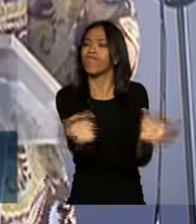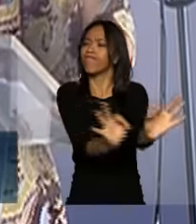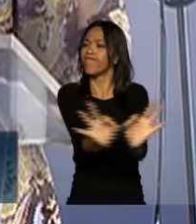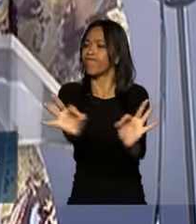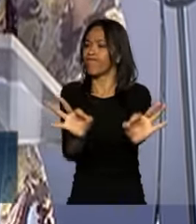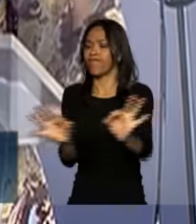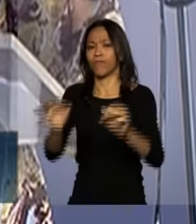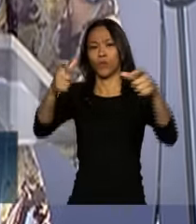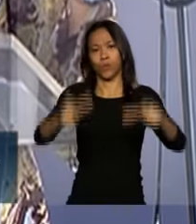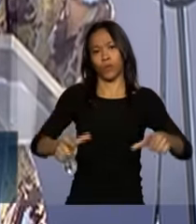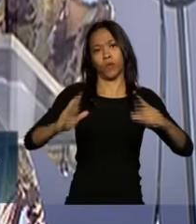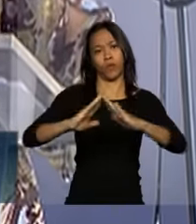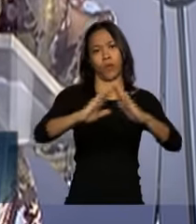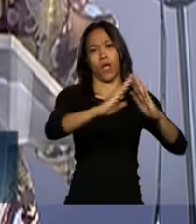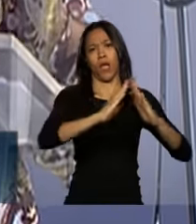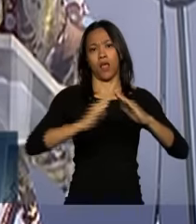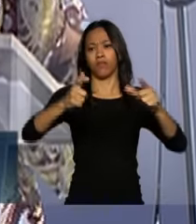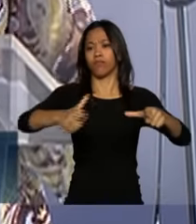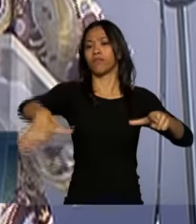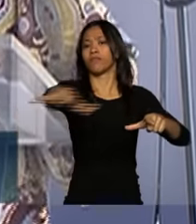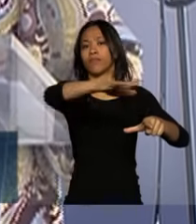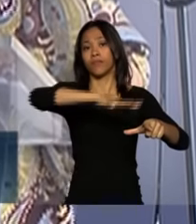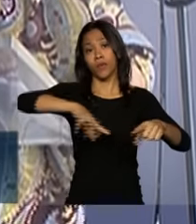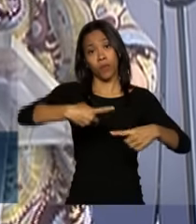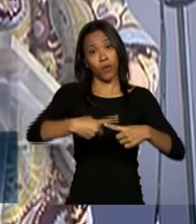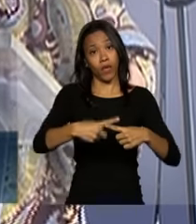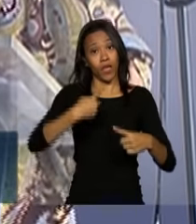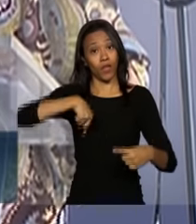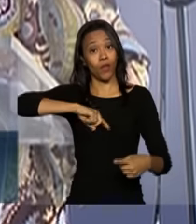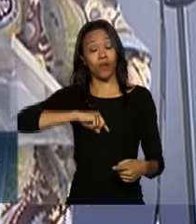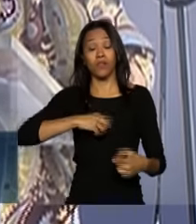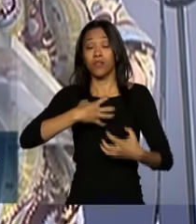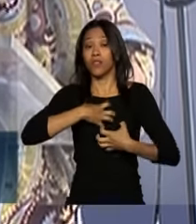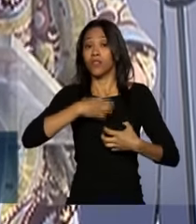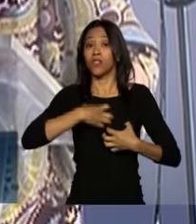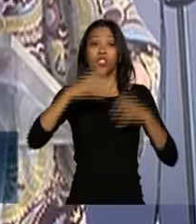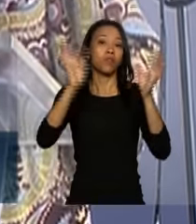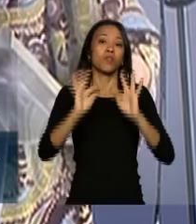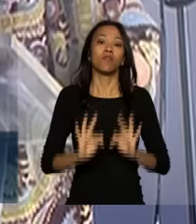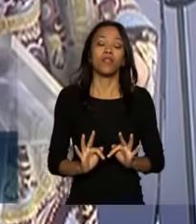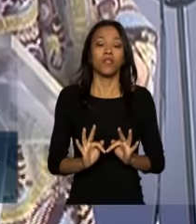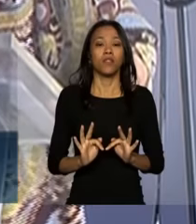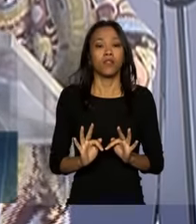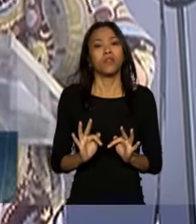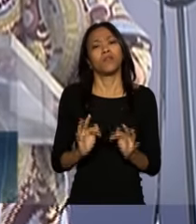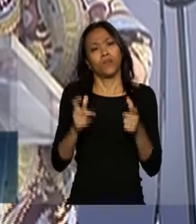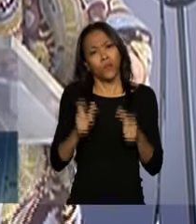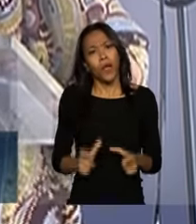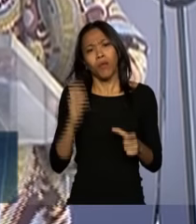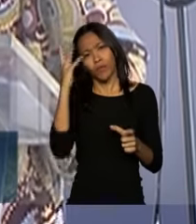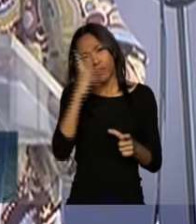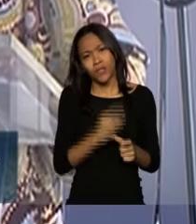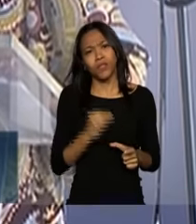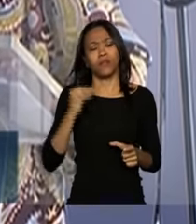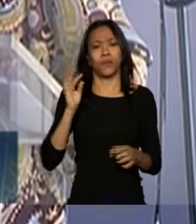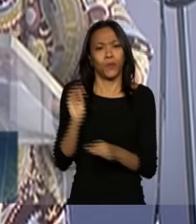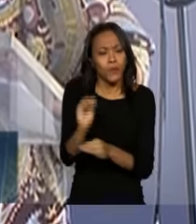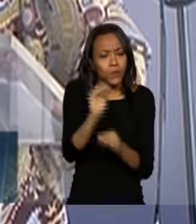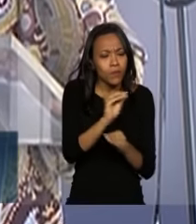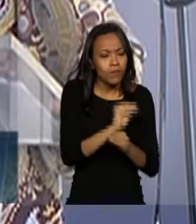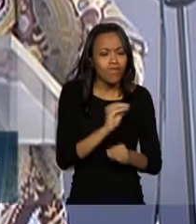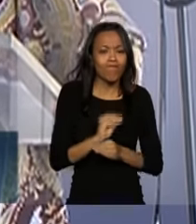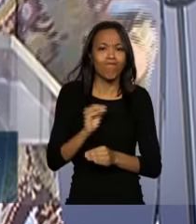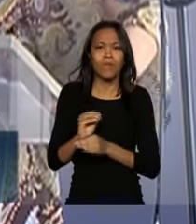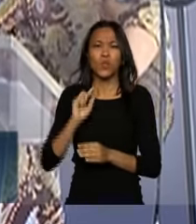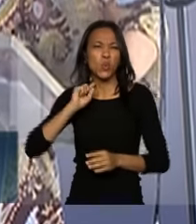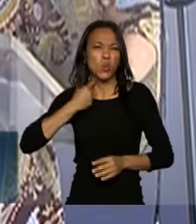de embelezar porque a gente vive mais feliz num lugar bonito, conservado,